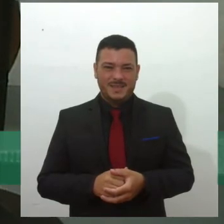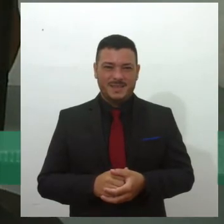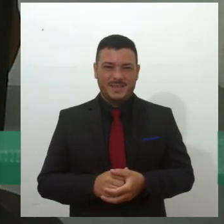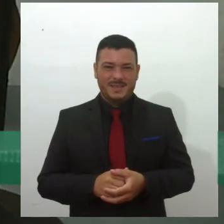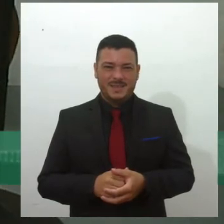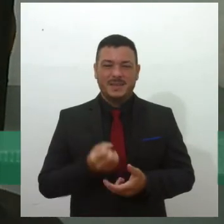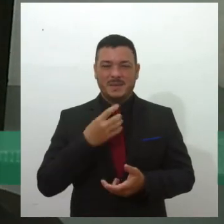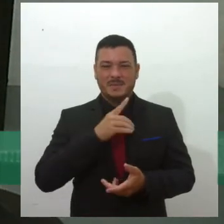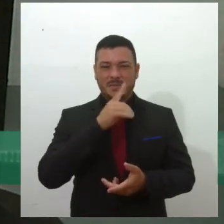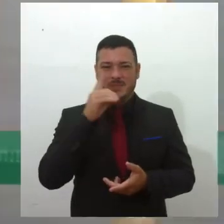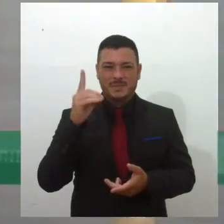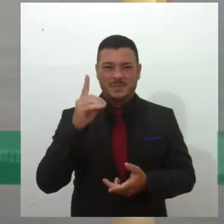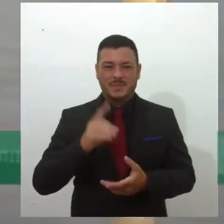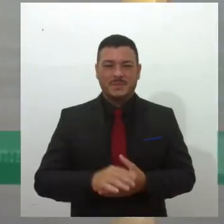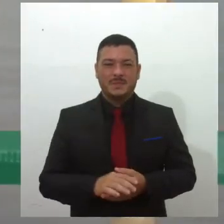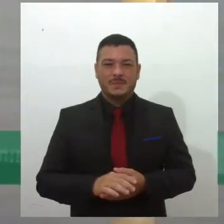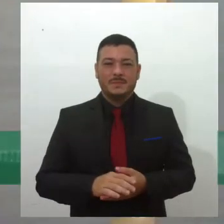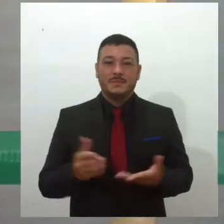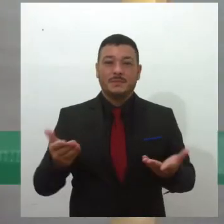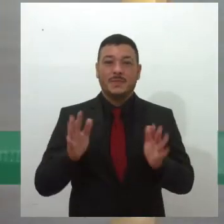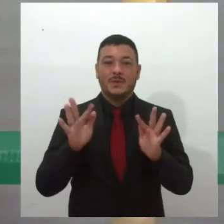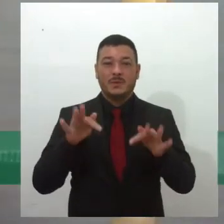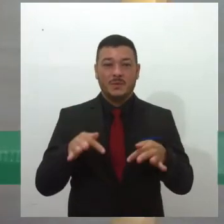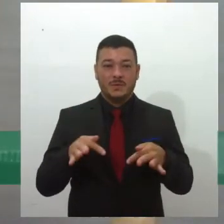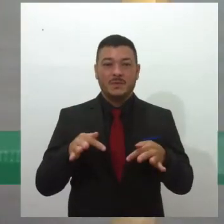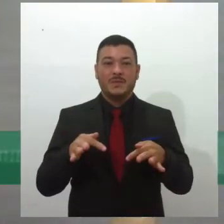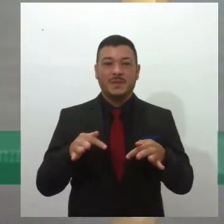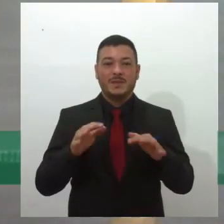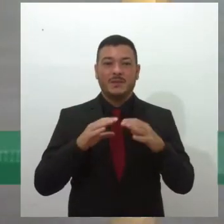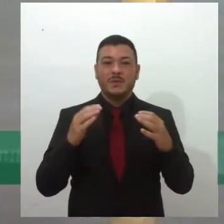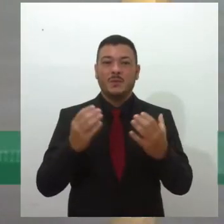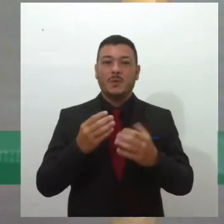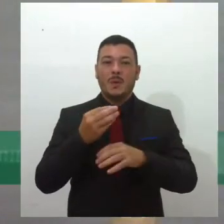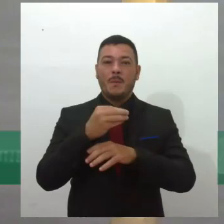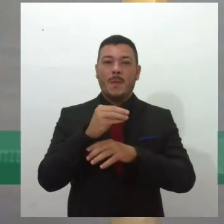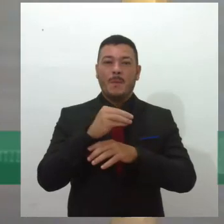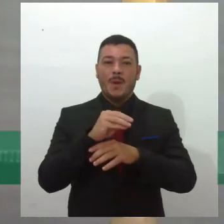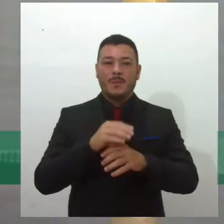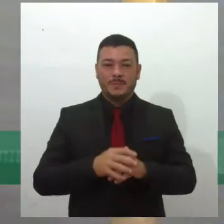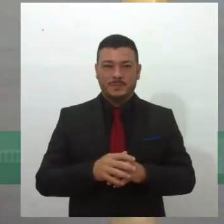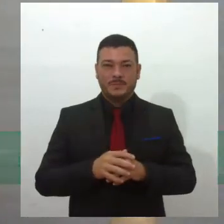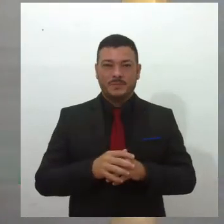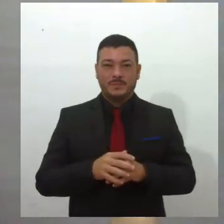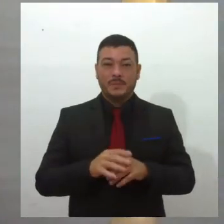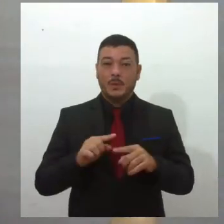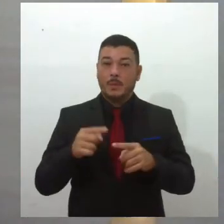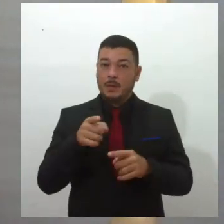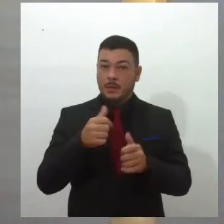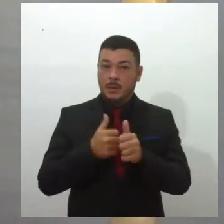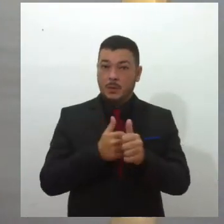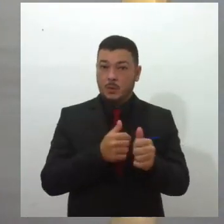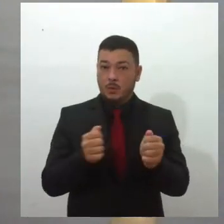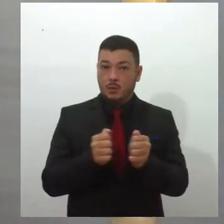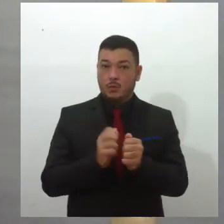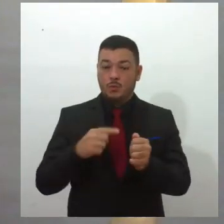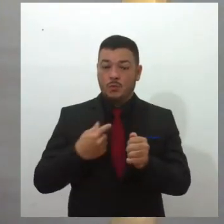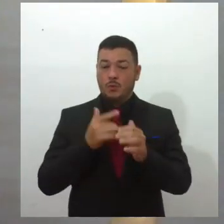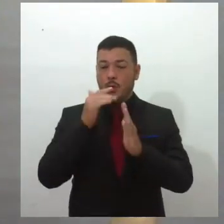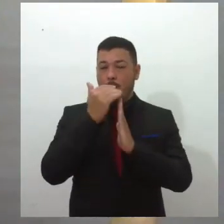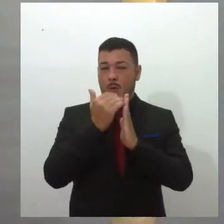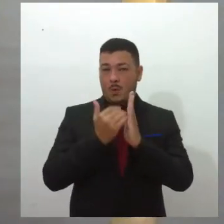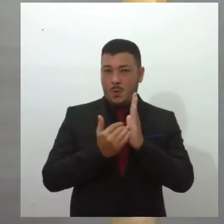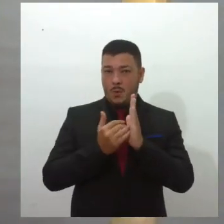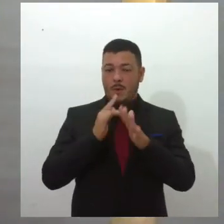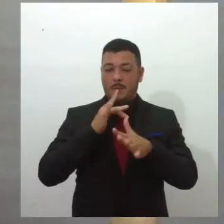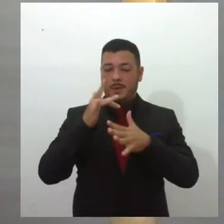Obrigado. Bom dia. Chegamos ao fim de mais um Congresso em Pauta, mas lembre-se, se quiser acompanhar nossa programação pelas